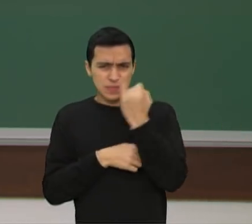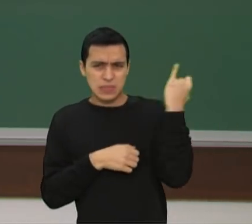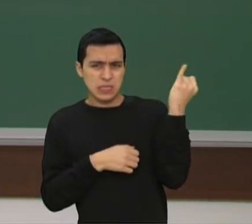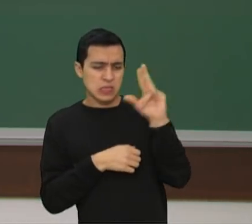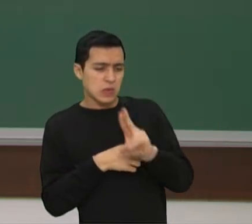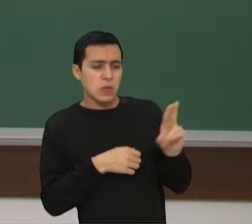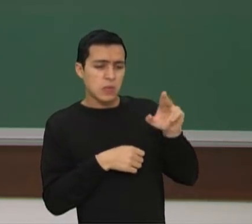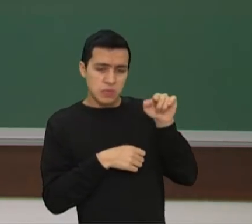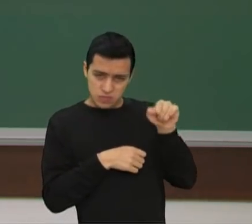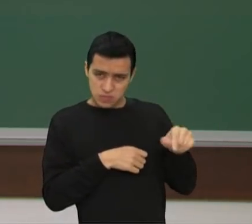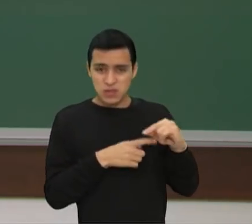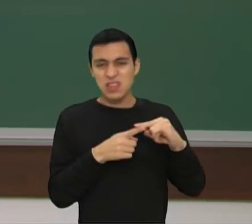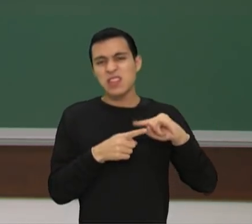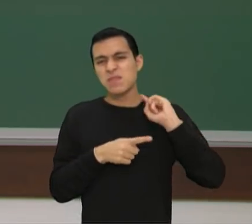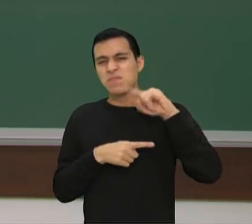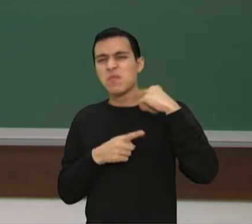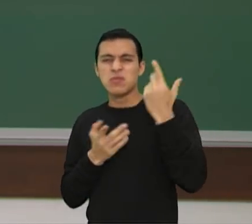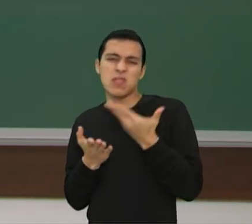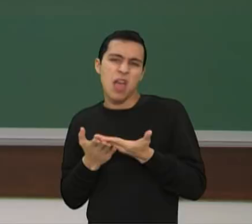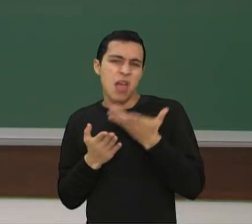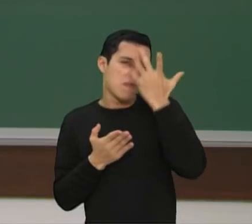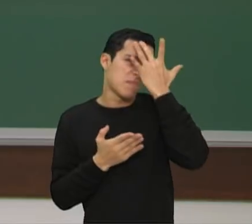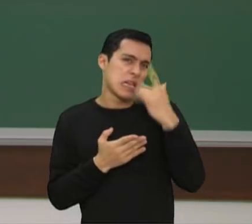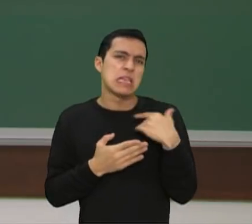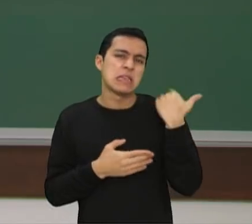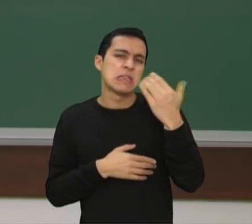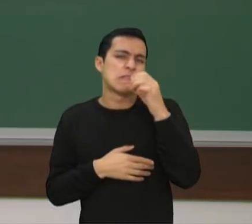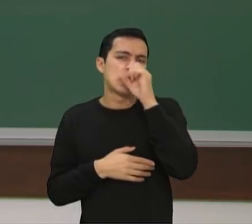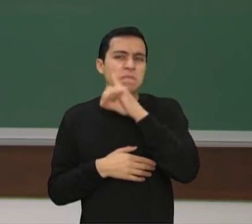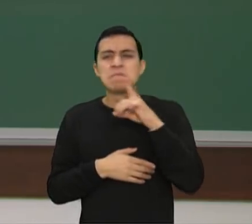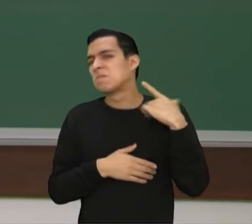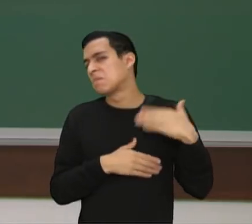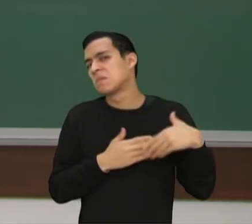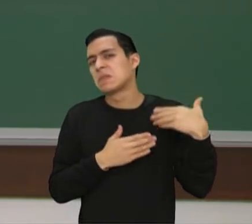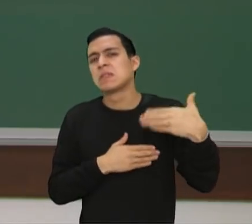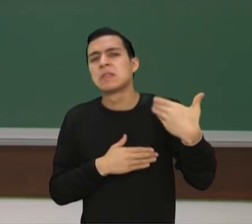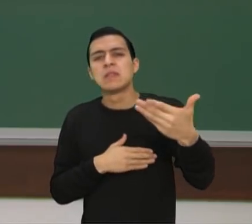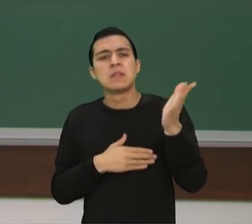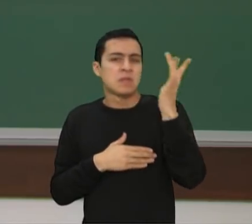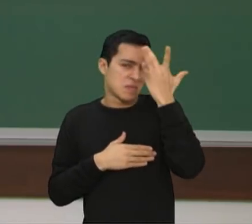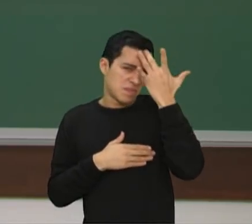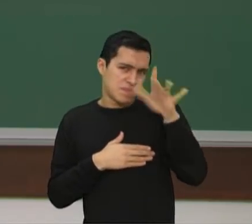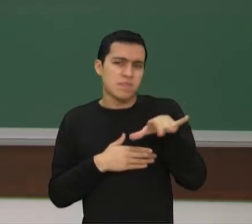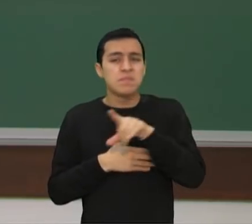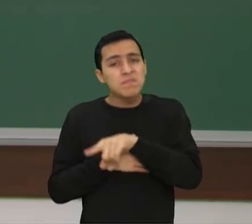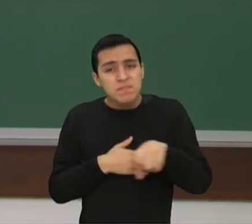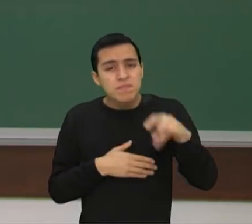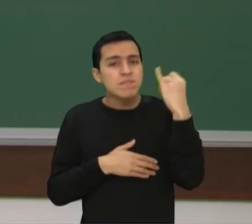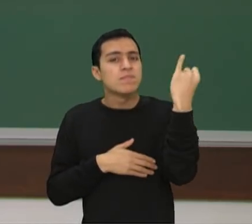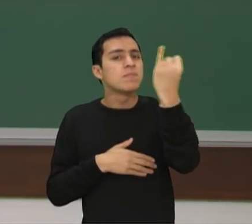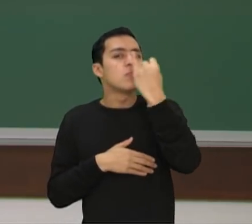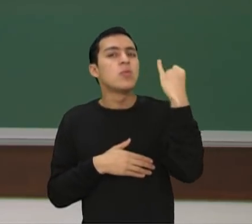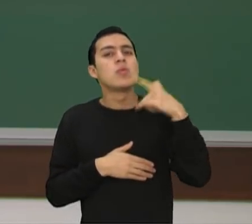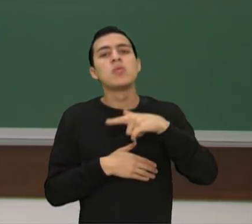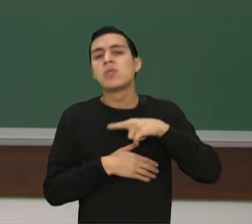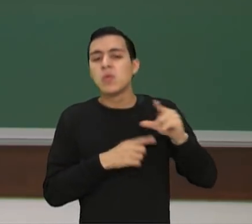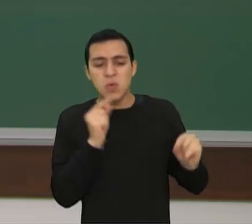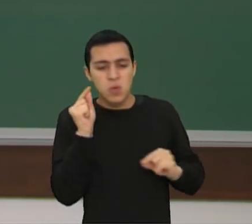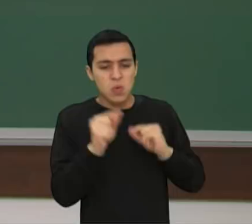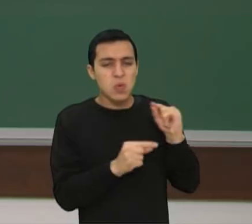ele após a aula, né? Amanhã, depois, final de semana, então é importante que vocês tenham